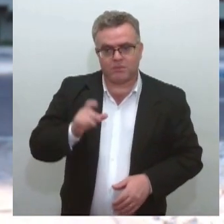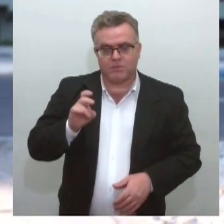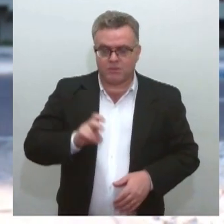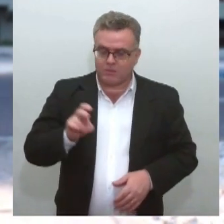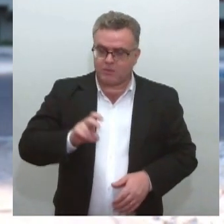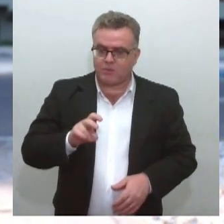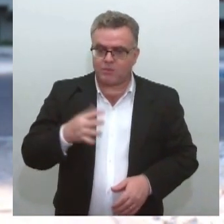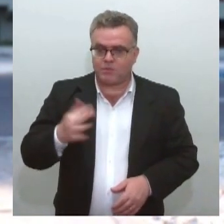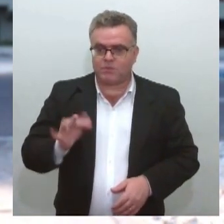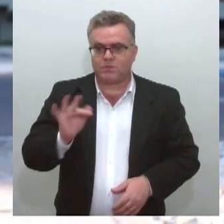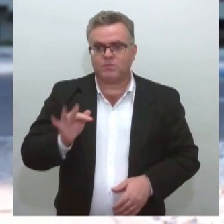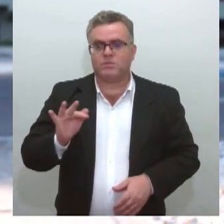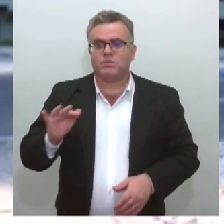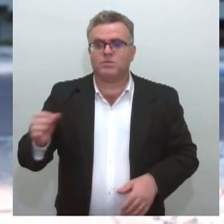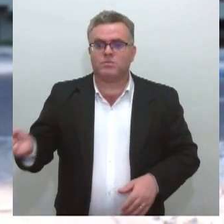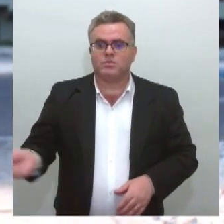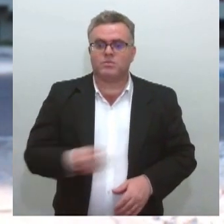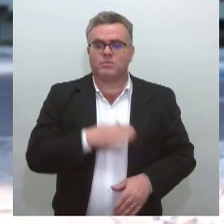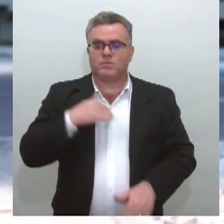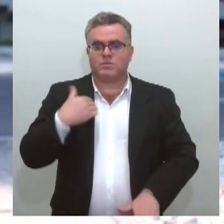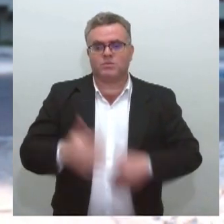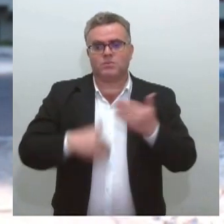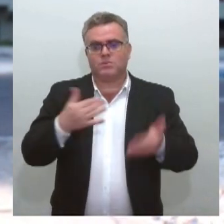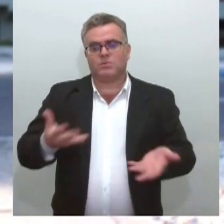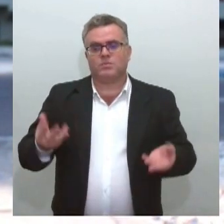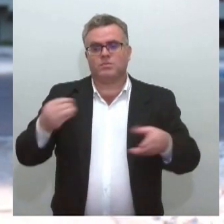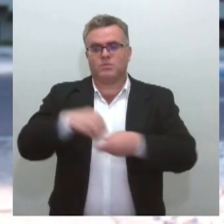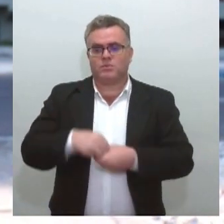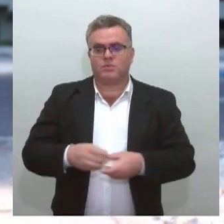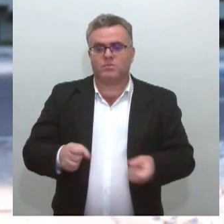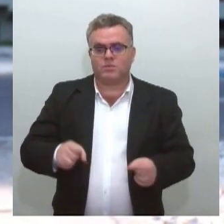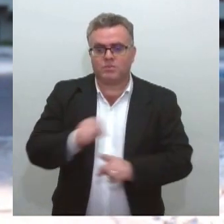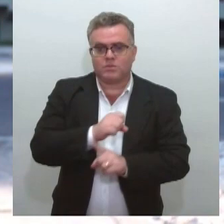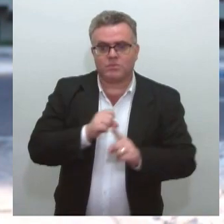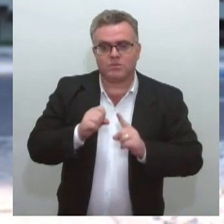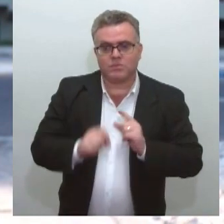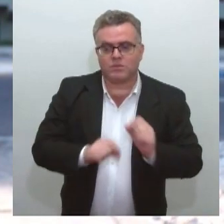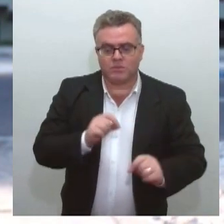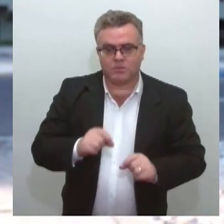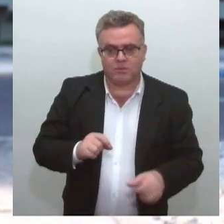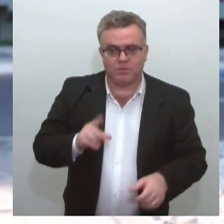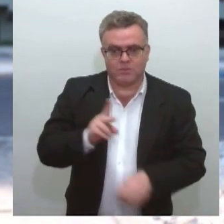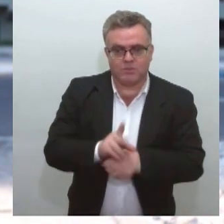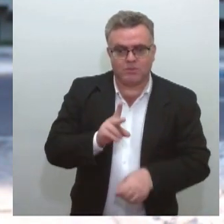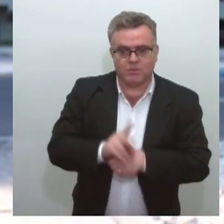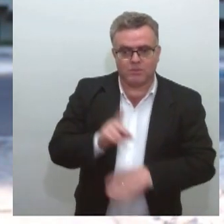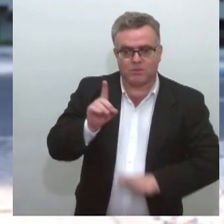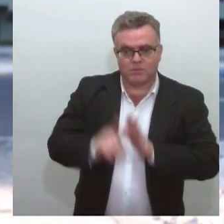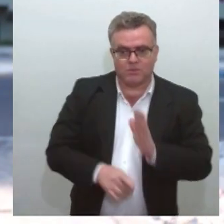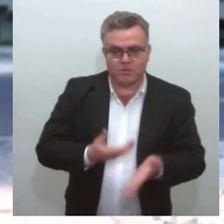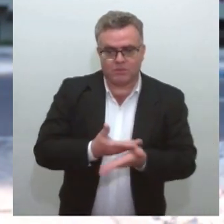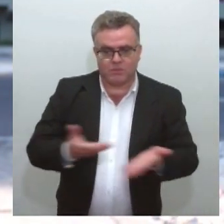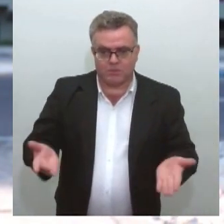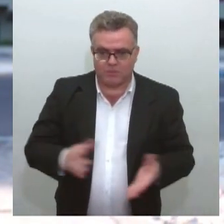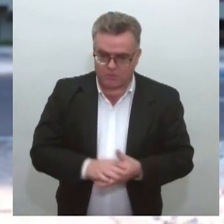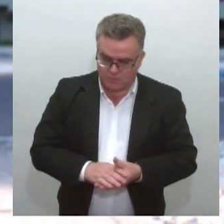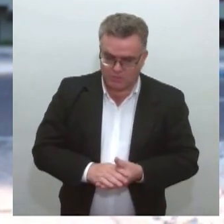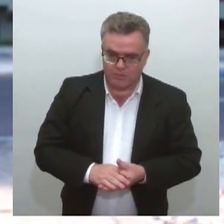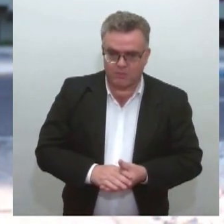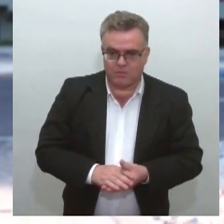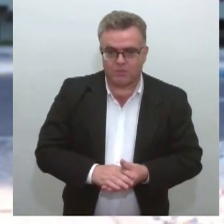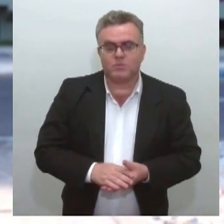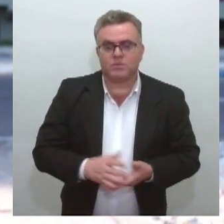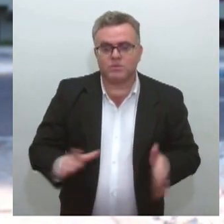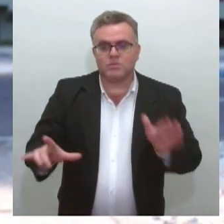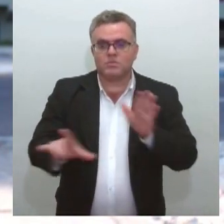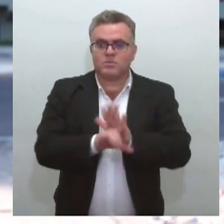avanço significativo na inclusão social e também na proteção dos direitos dos cidadãos sergipanos. Esta legislação